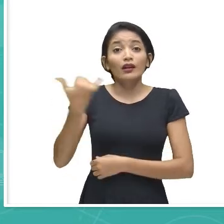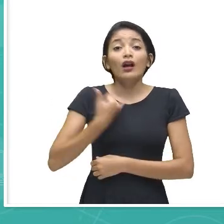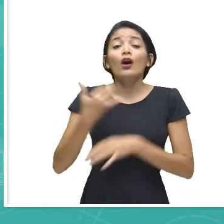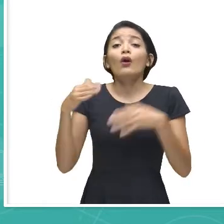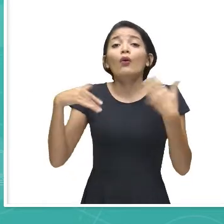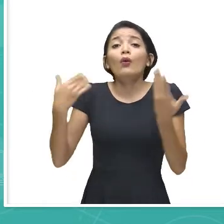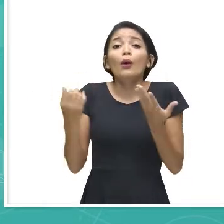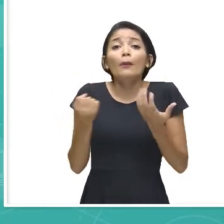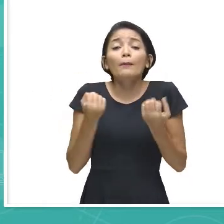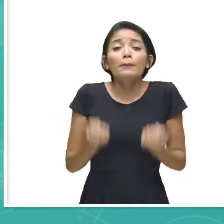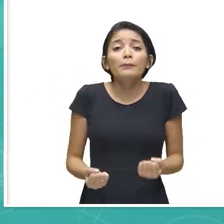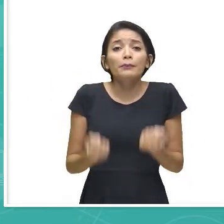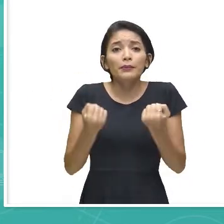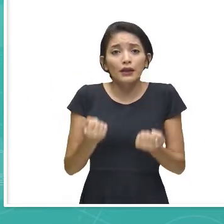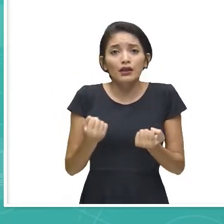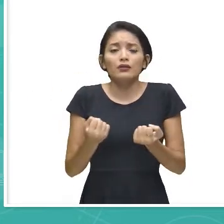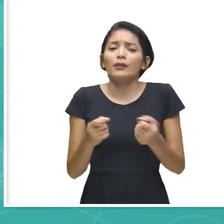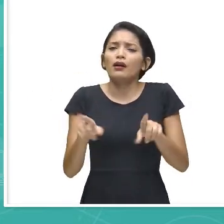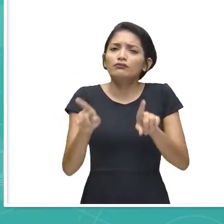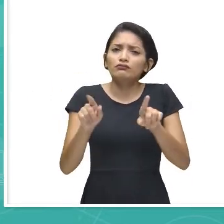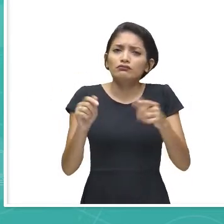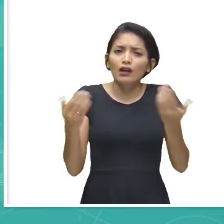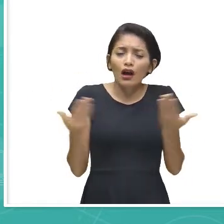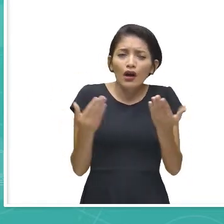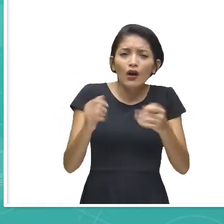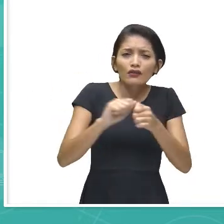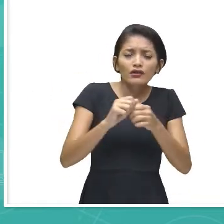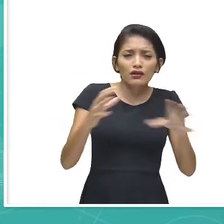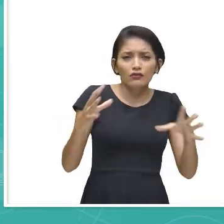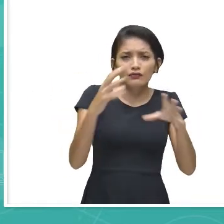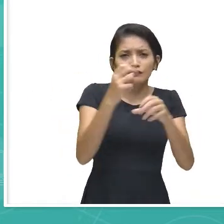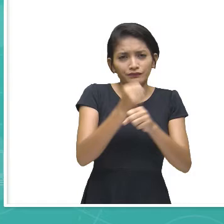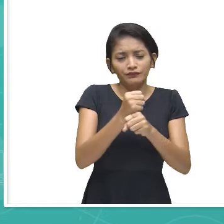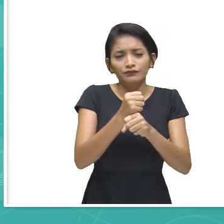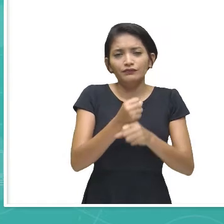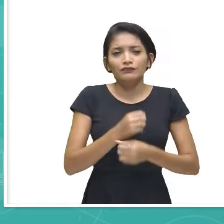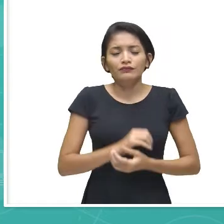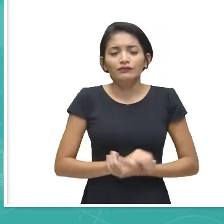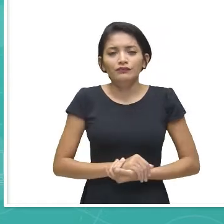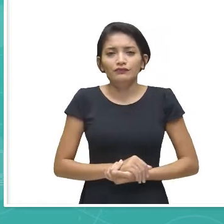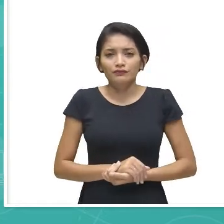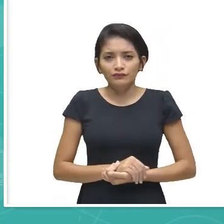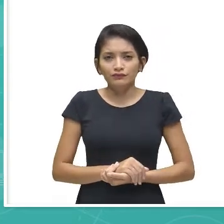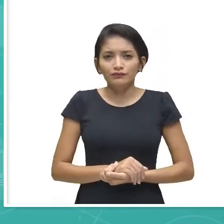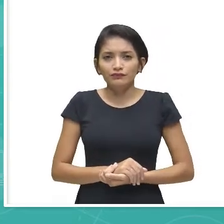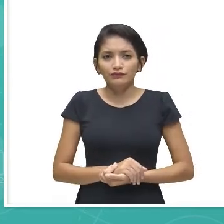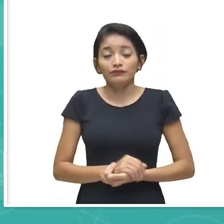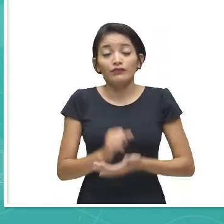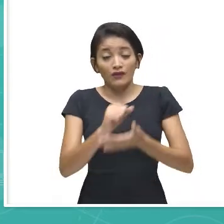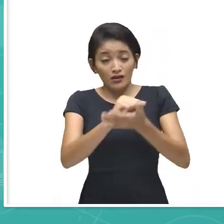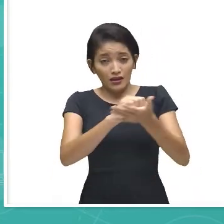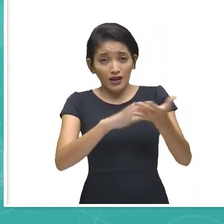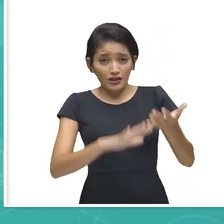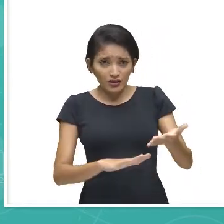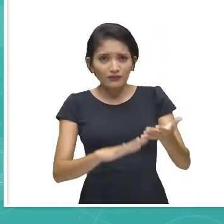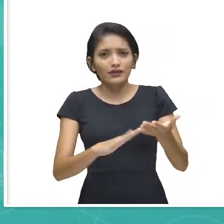no chat, que é para eu fazer aqui a atividade junto com